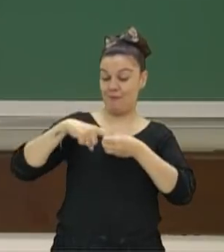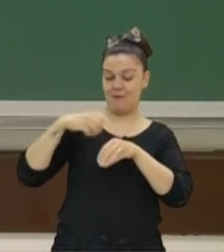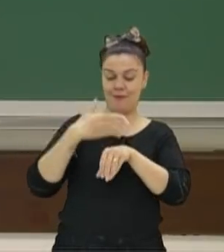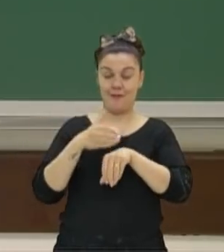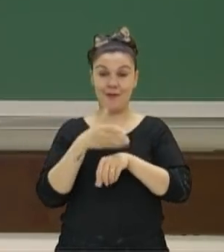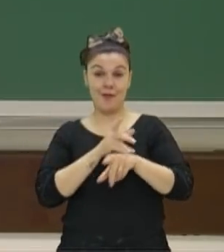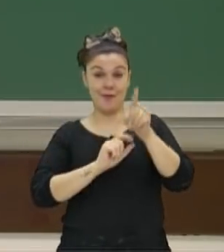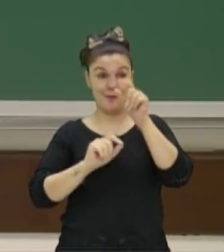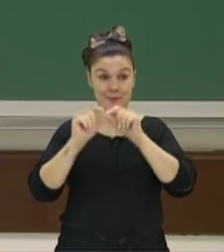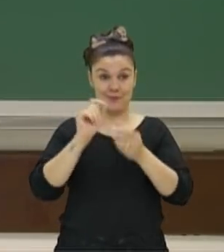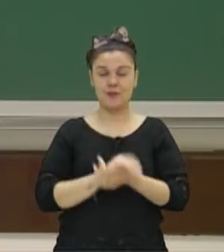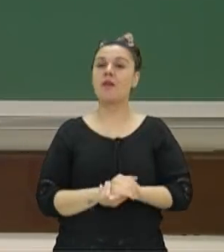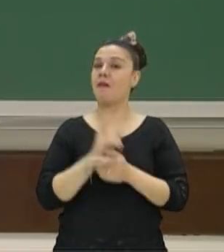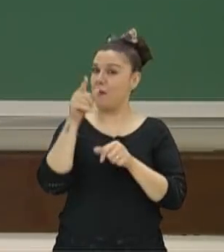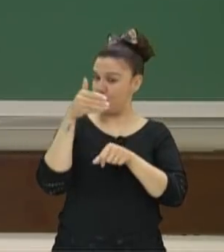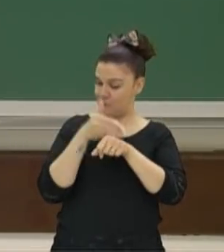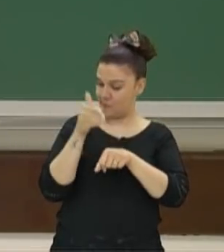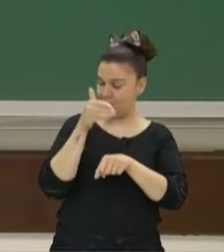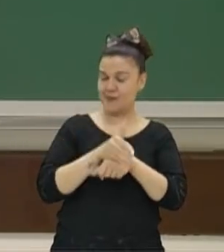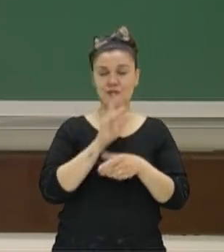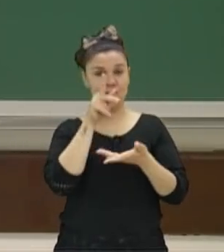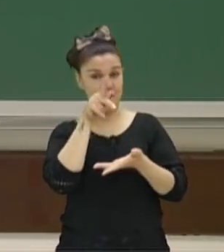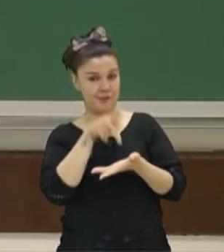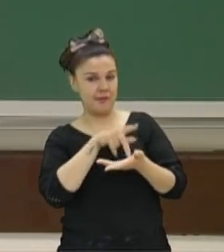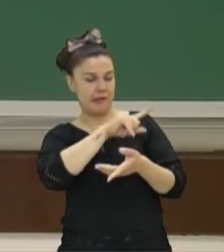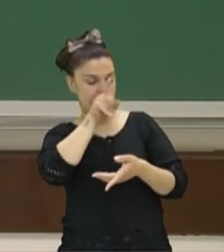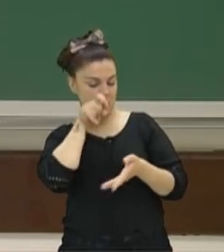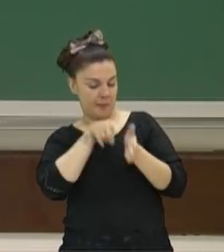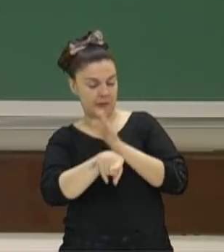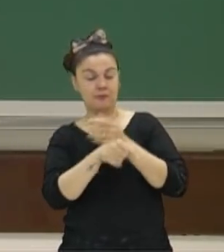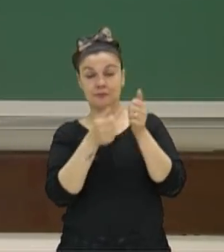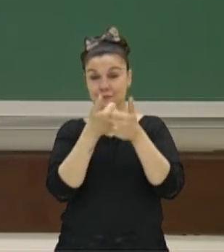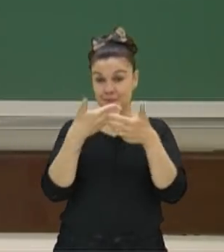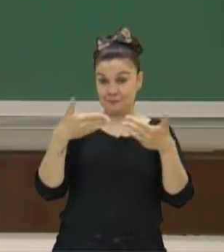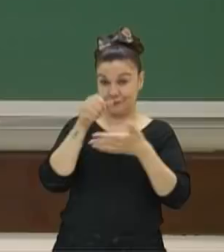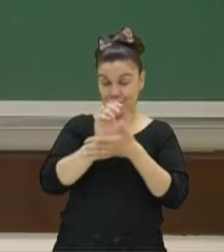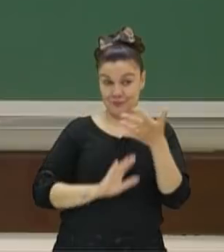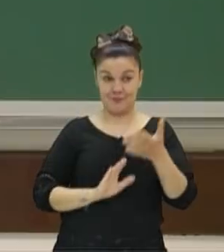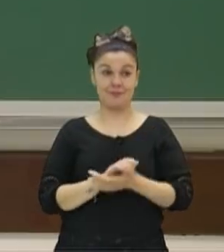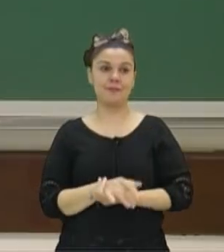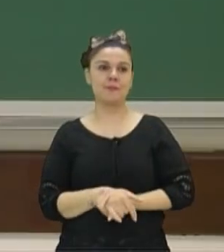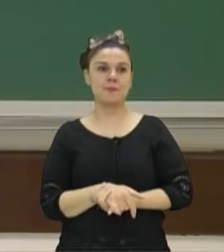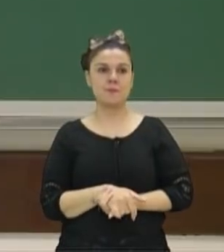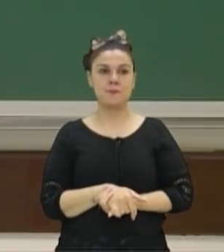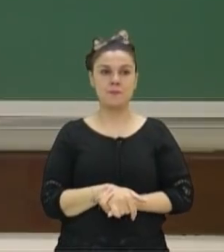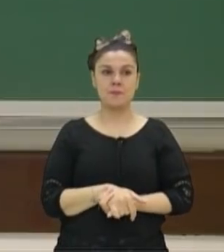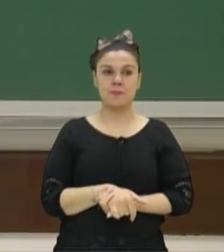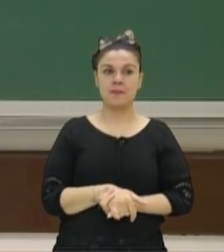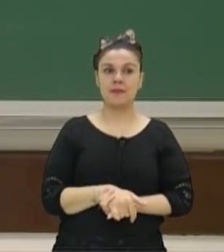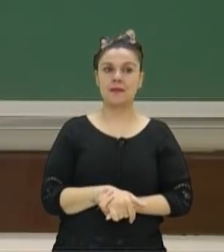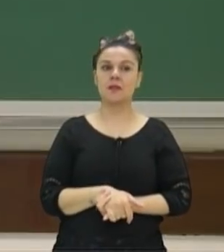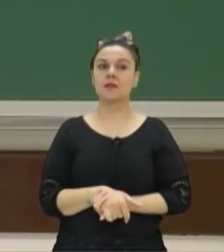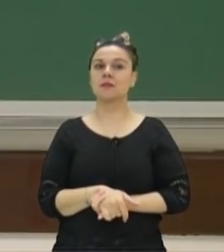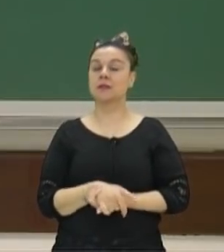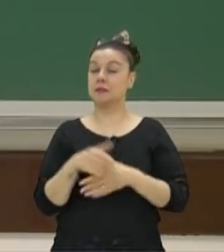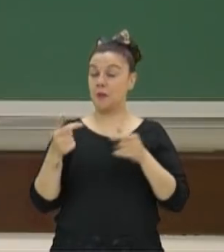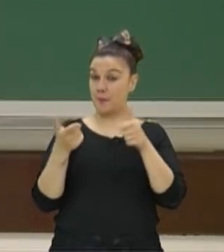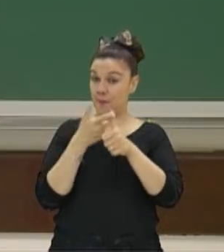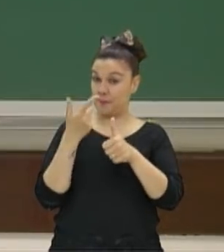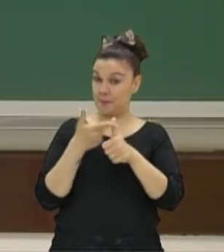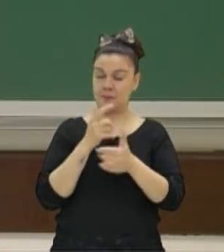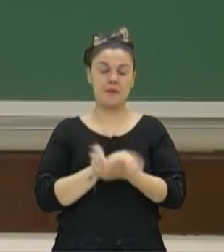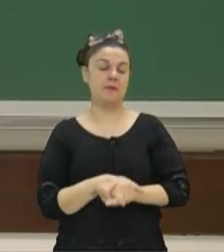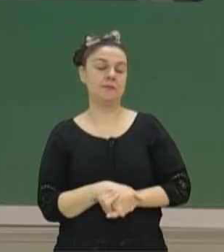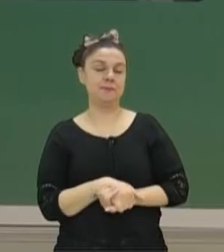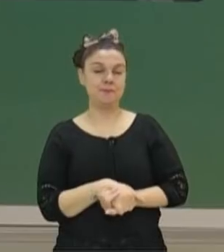hoje vai ser através da prática, ou seja, de quiz, de atividades. Vamos lá? Então, primeira atividade de